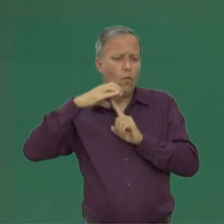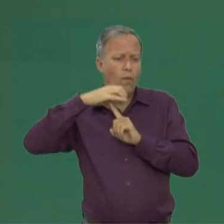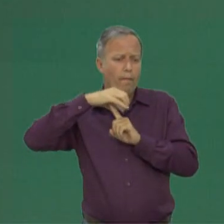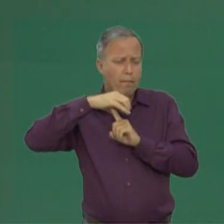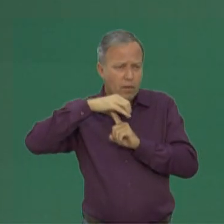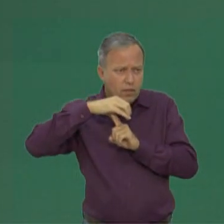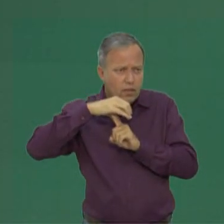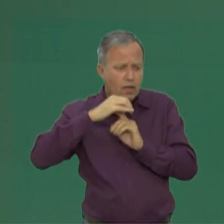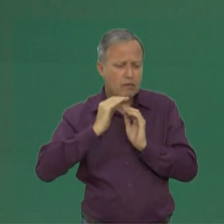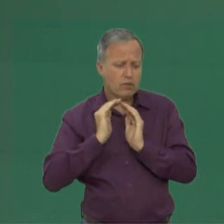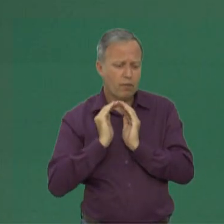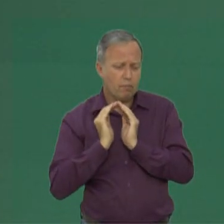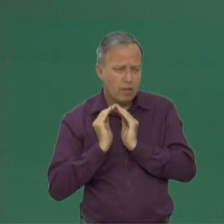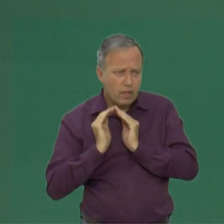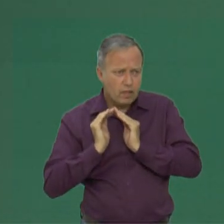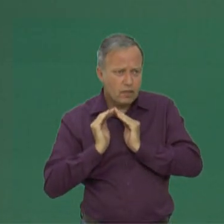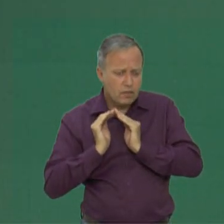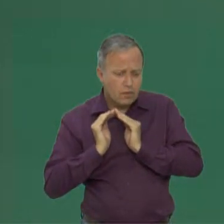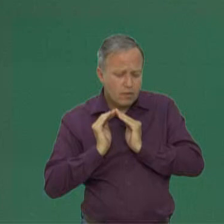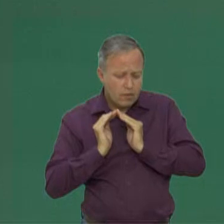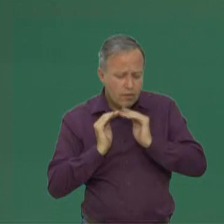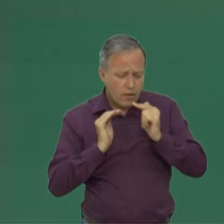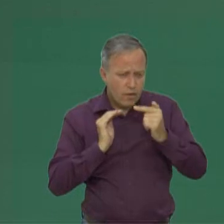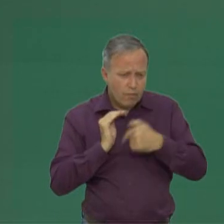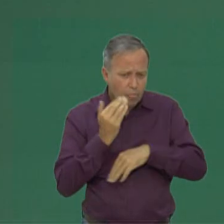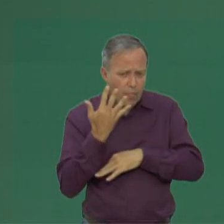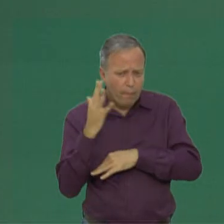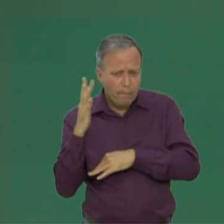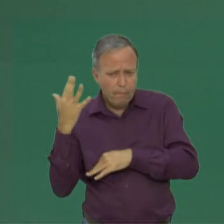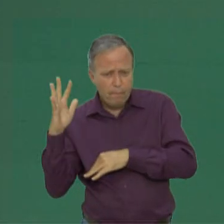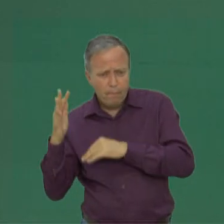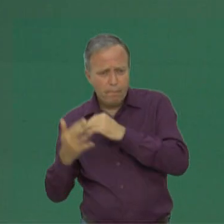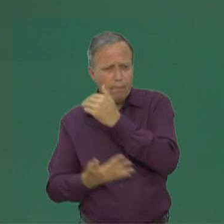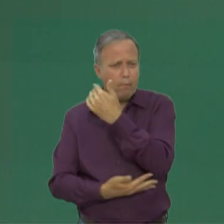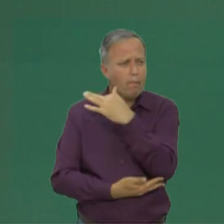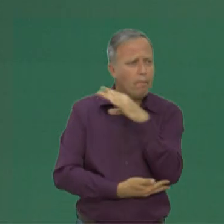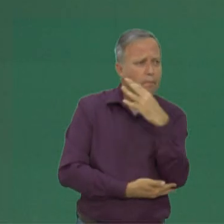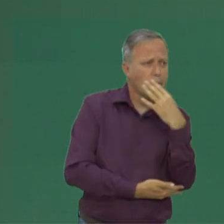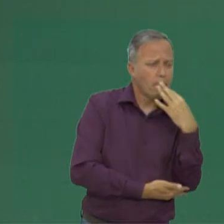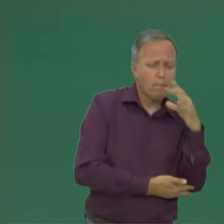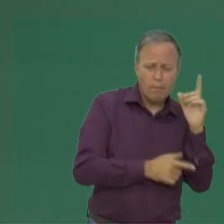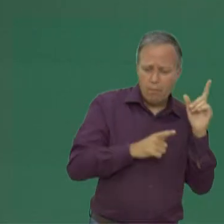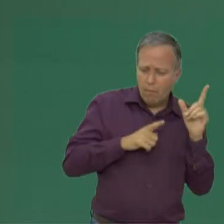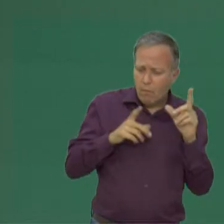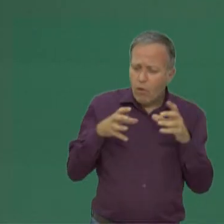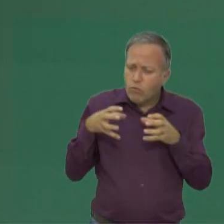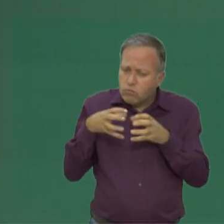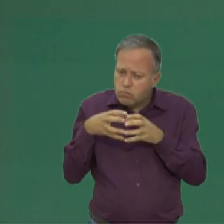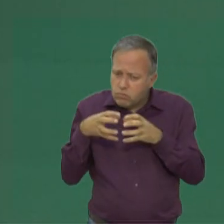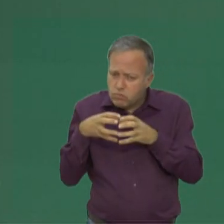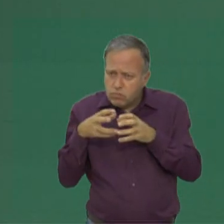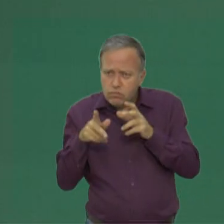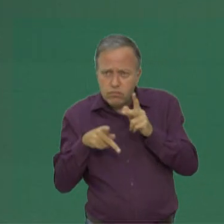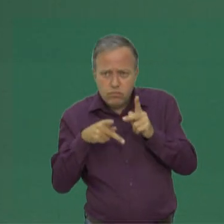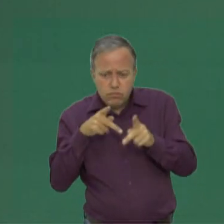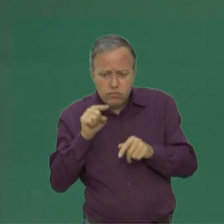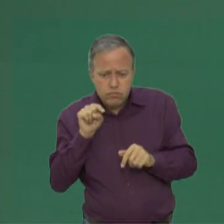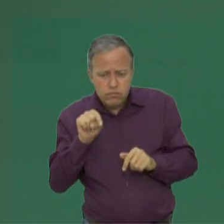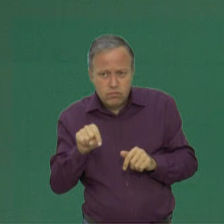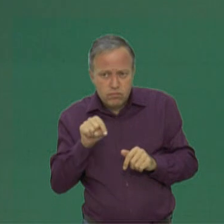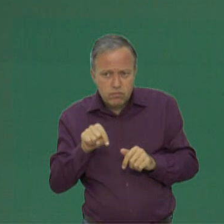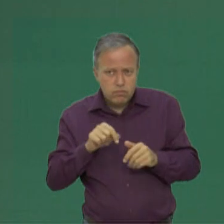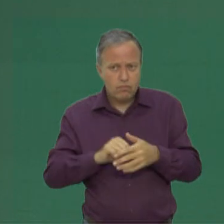entre ali a selva, o matagal, que envolvia aquela região ali em volta do rio.